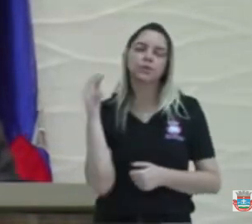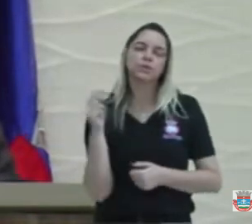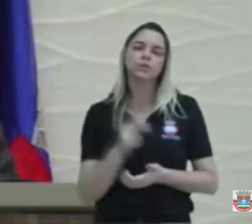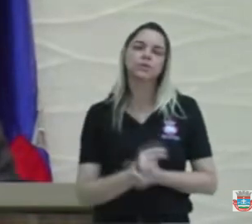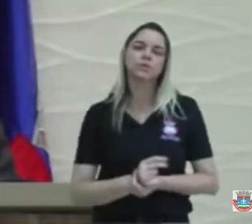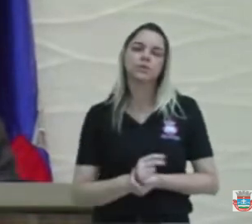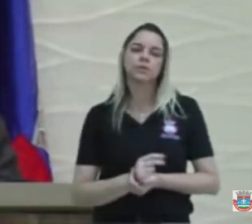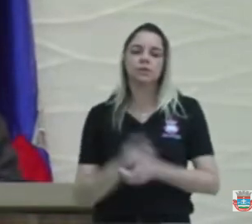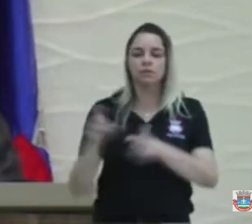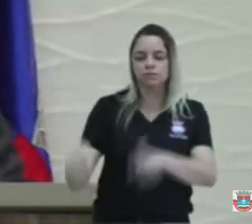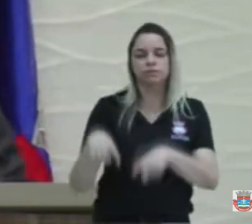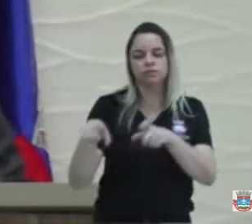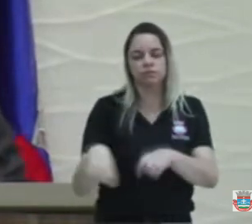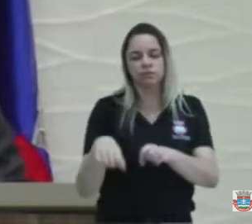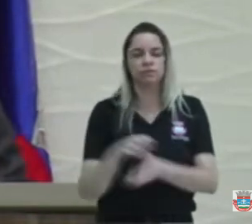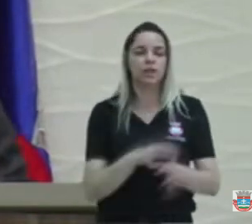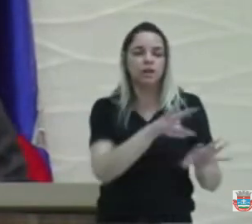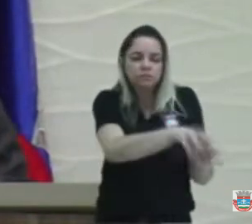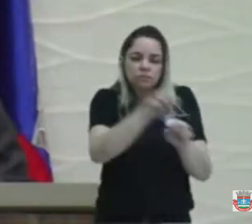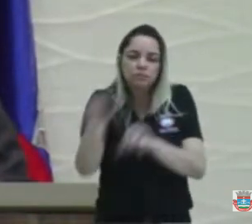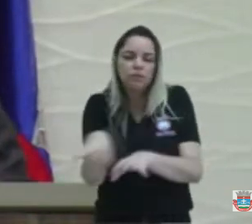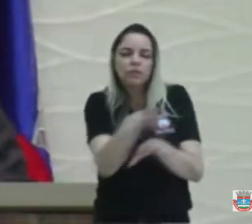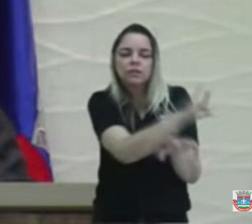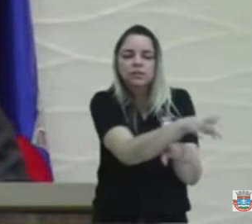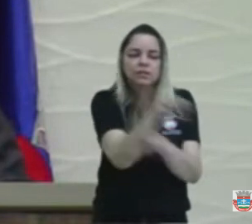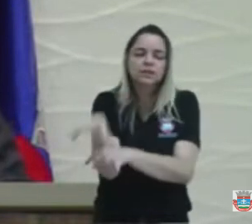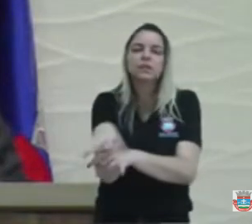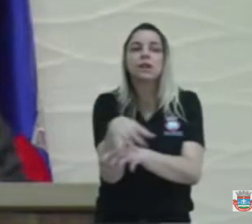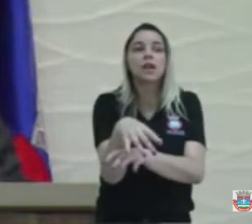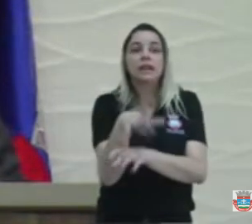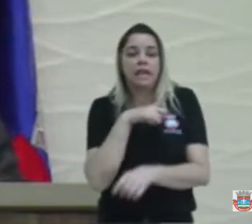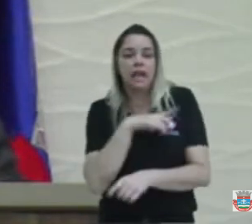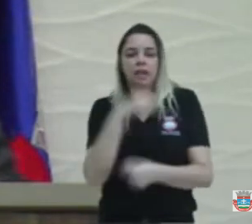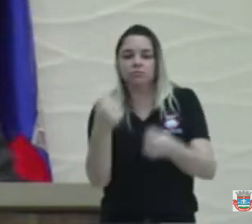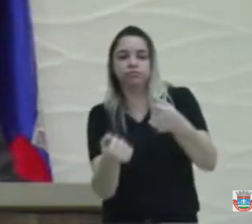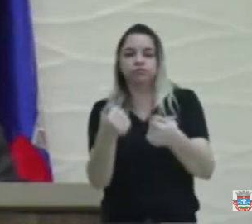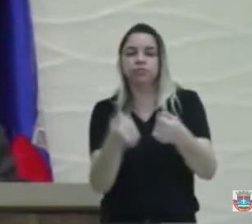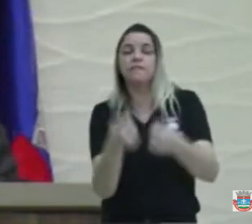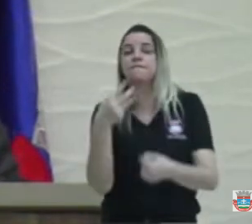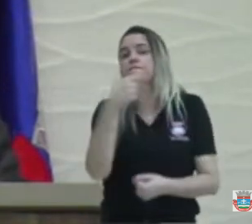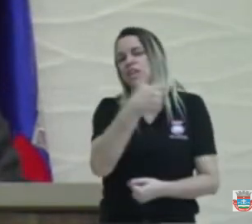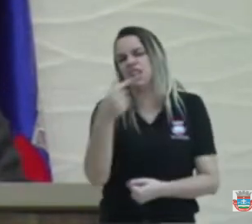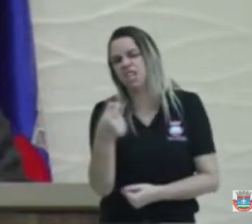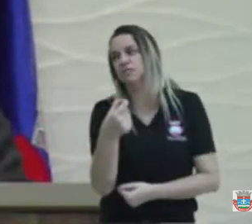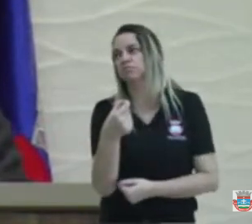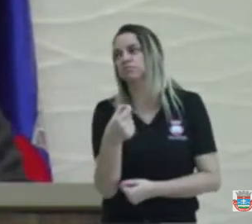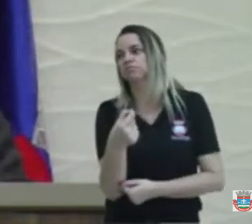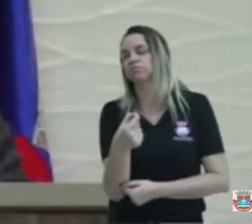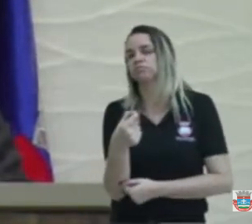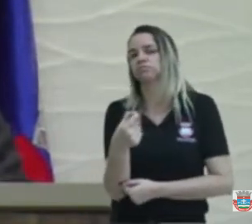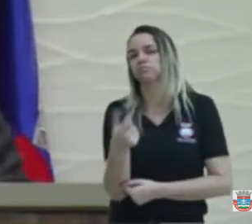7. Nós, vereadores, estávamos com 20 tratores do empresário Zé Almeida,